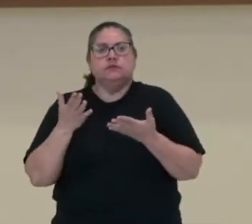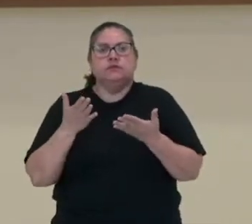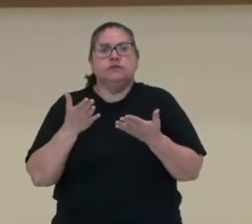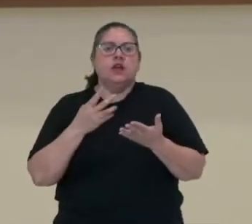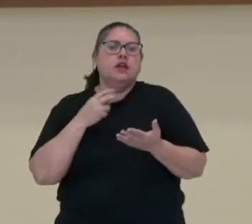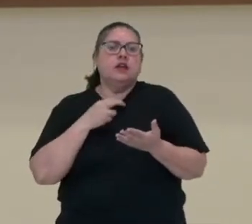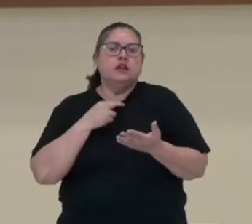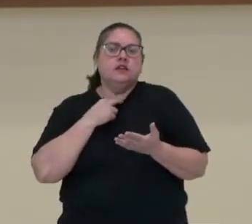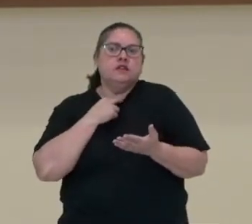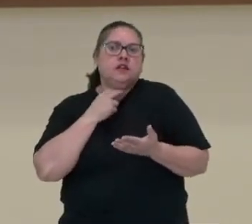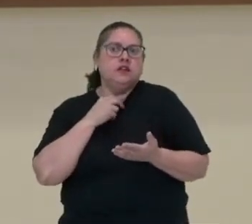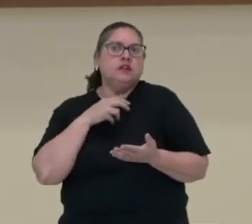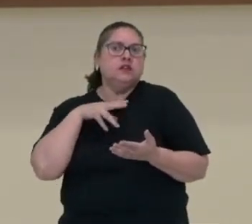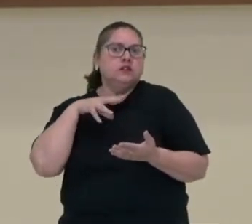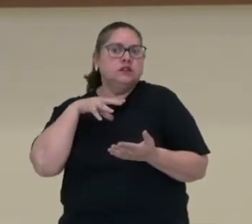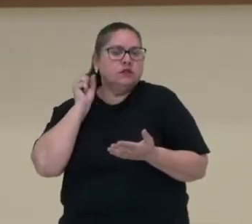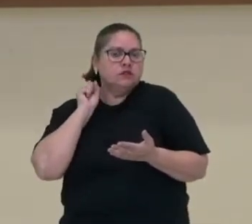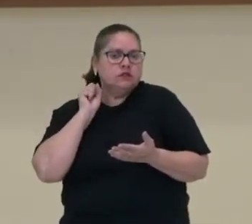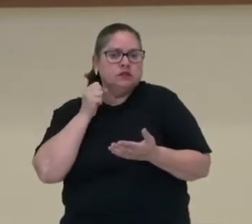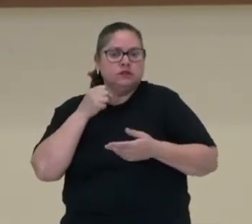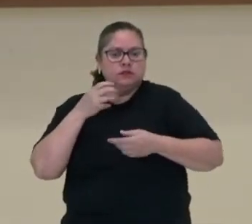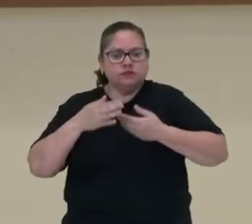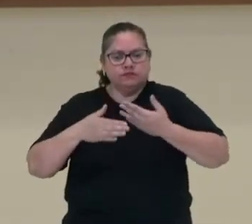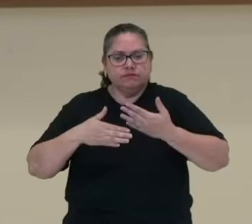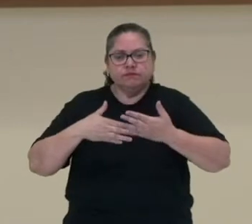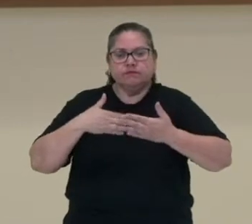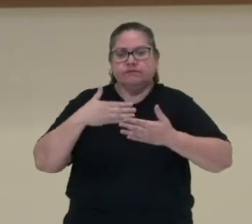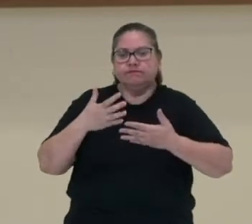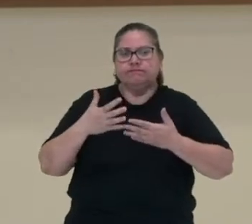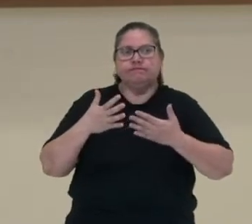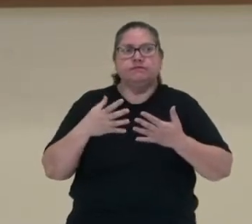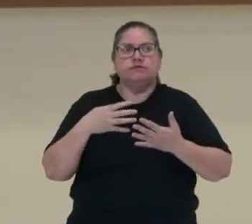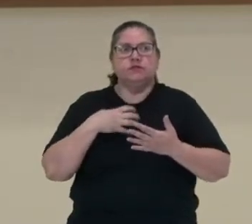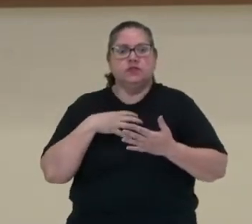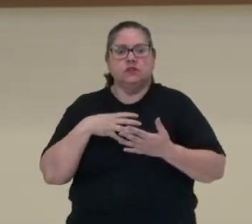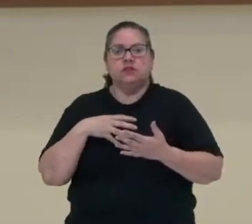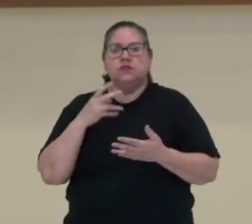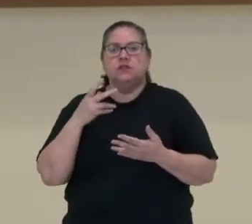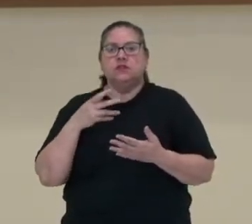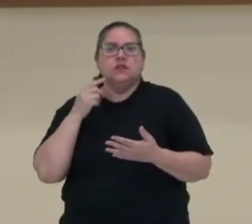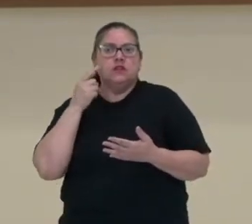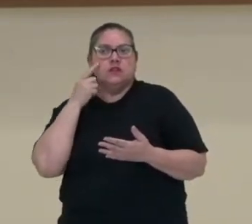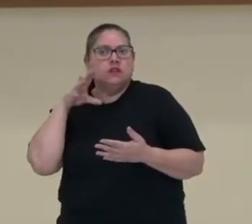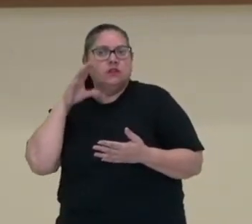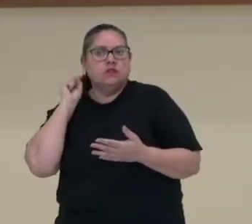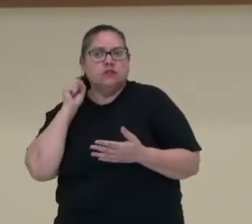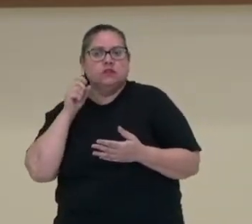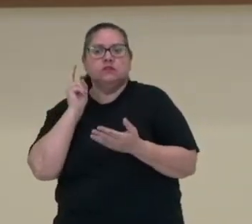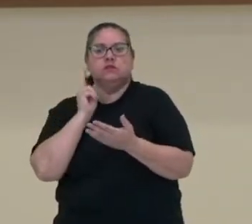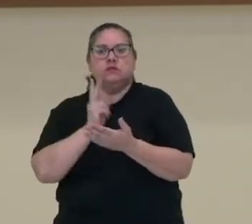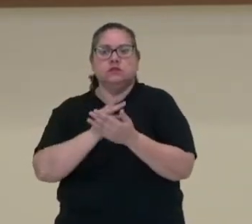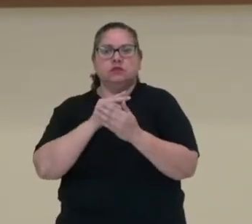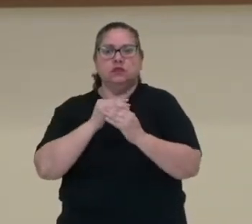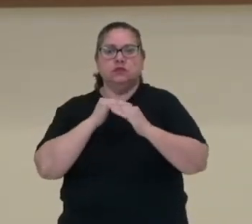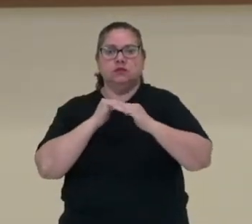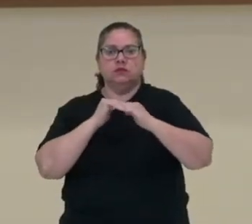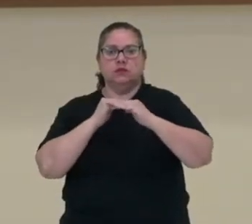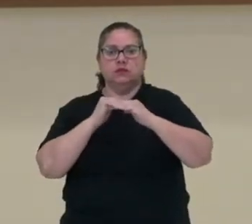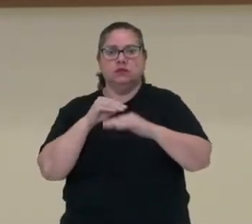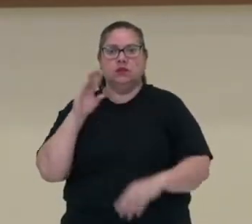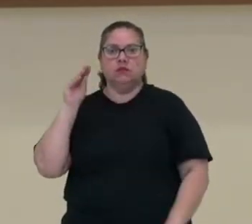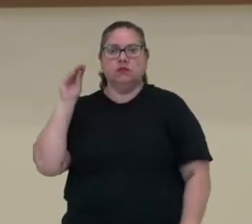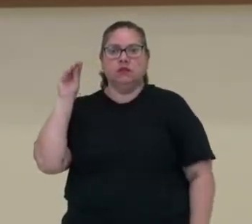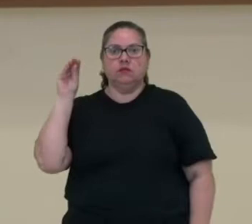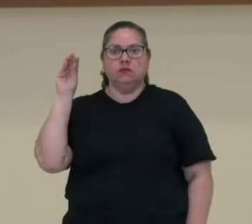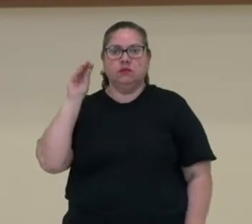ali. E a gente precisa fazer com que seja assim. Quando a gente ouve alguém falando, que é sempre no mesmo tom de voz, bom